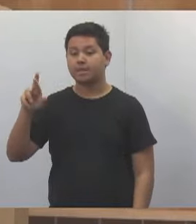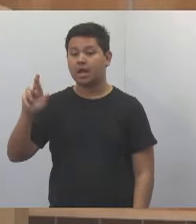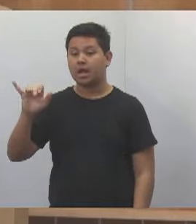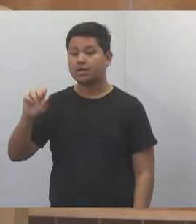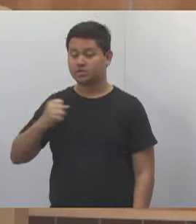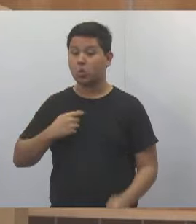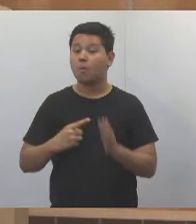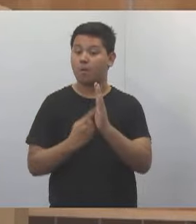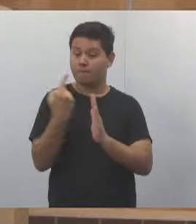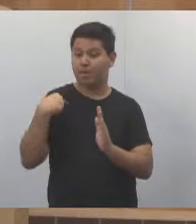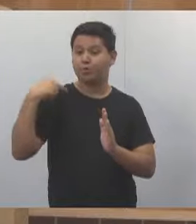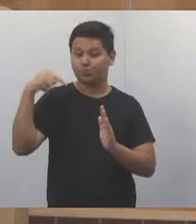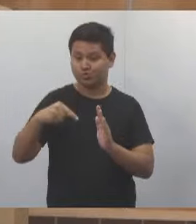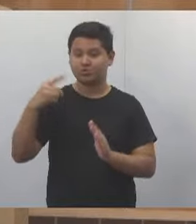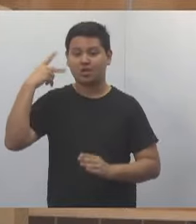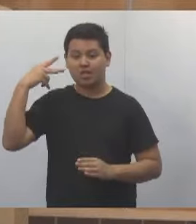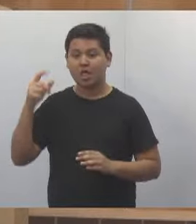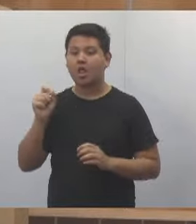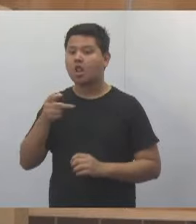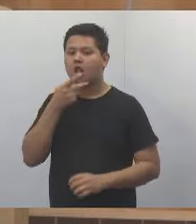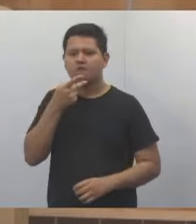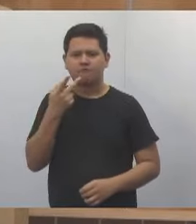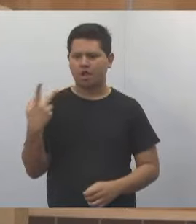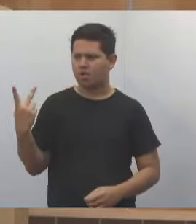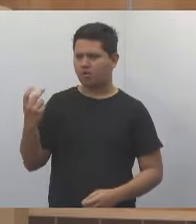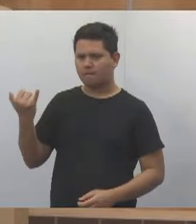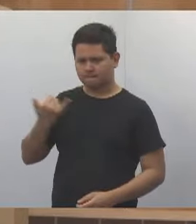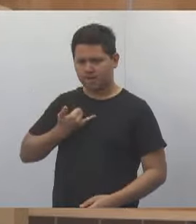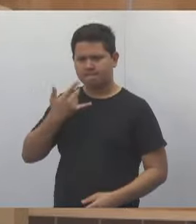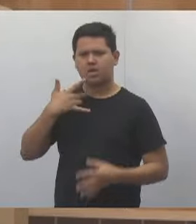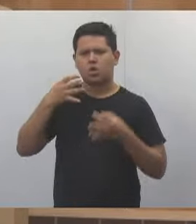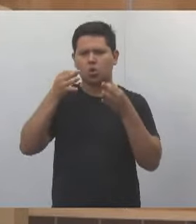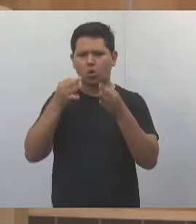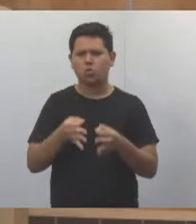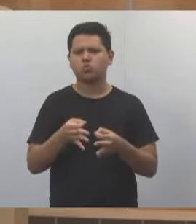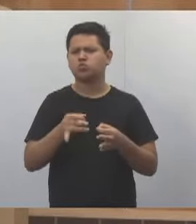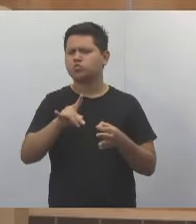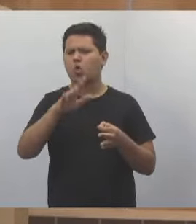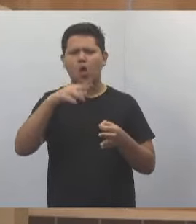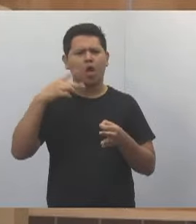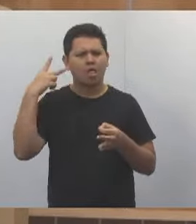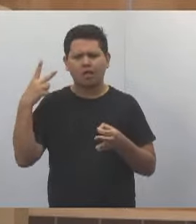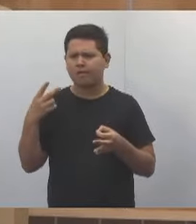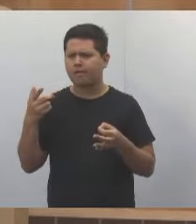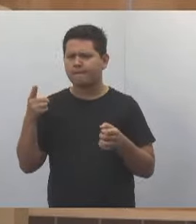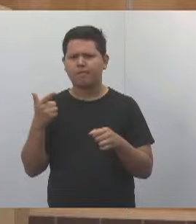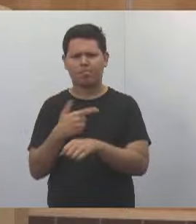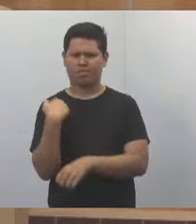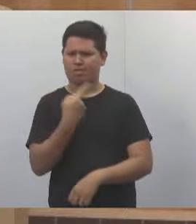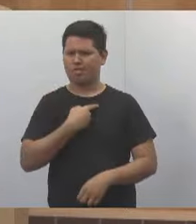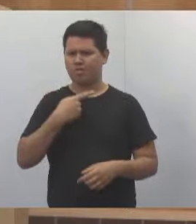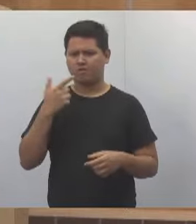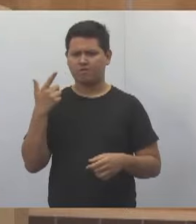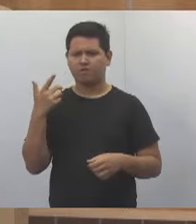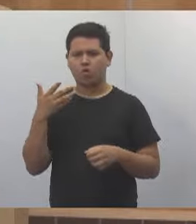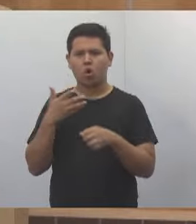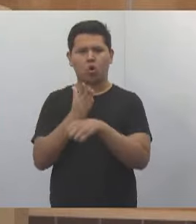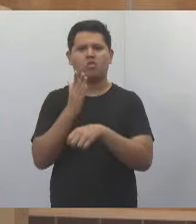mandato, ele vem falando e insistindo de forma justa. Vereador, mas é impossível que nós não vamos conseguir acabar com